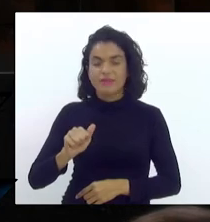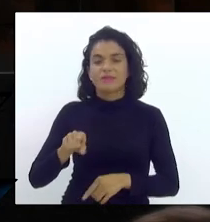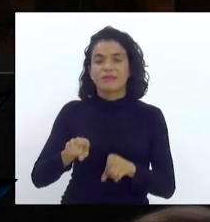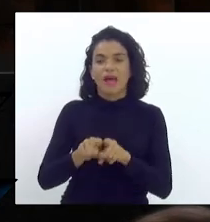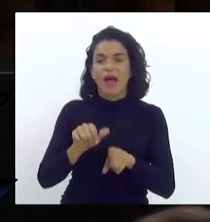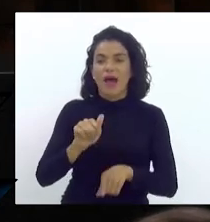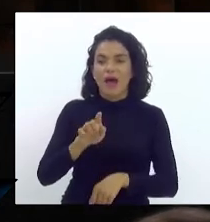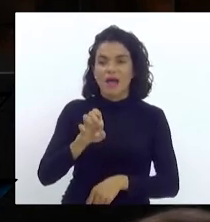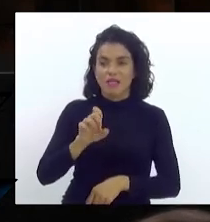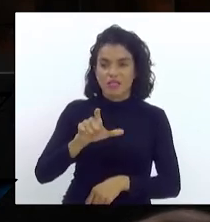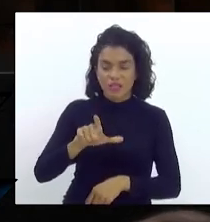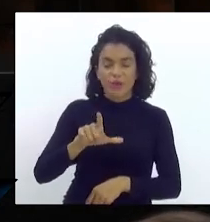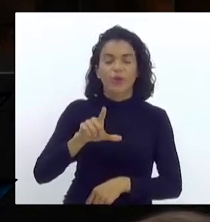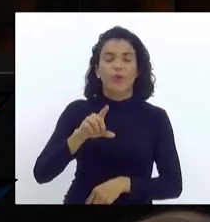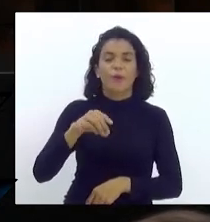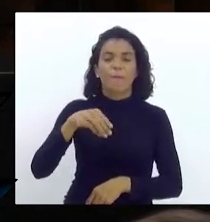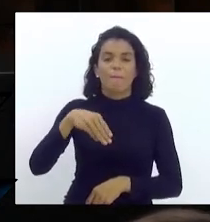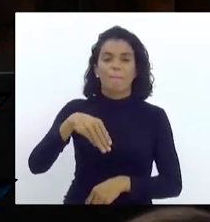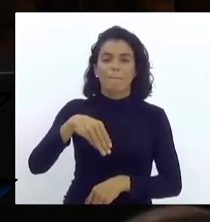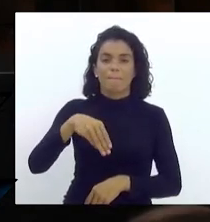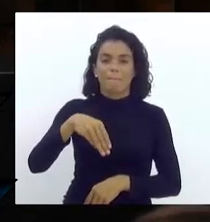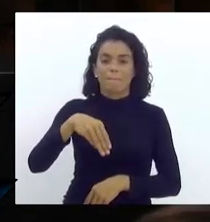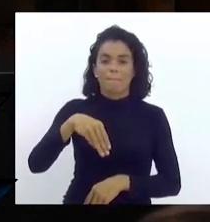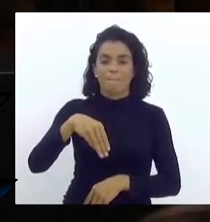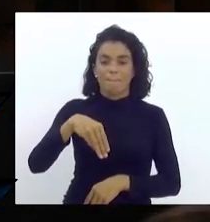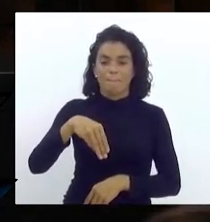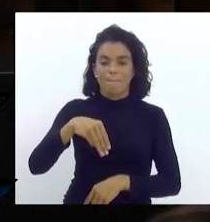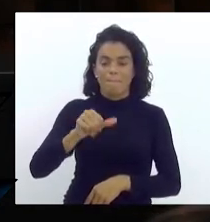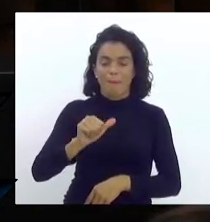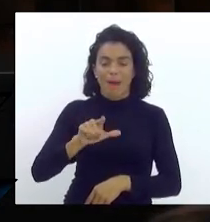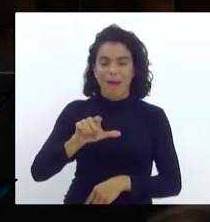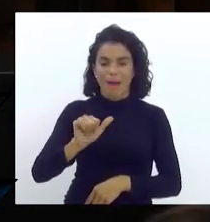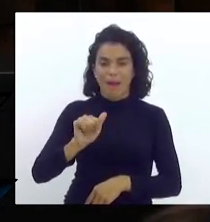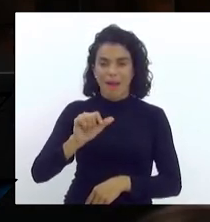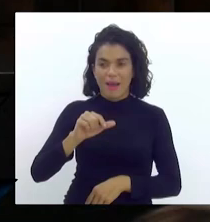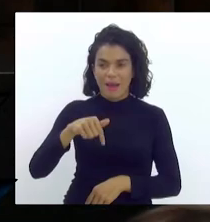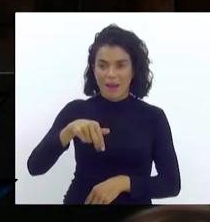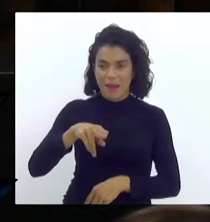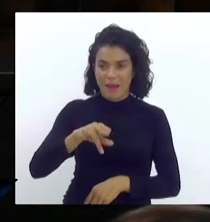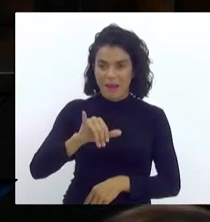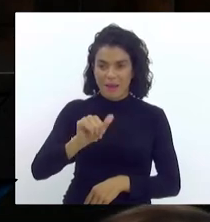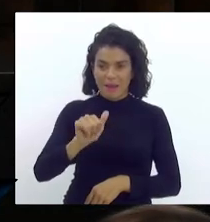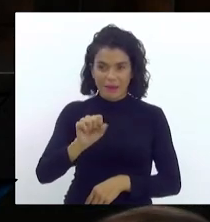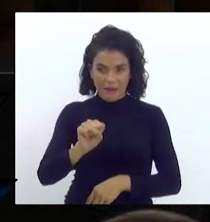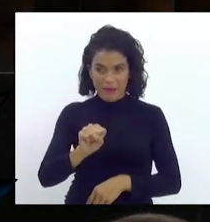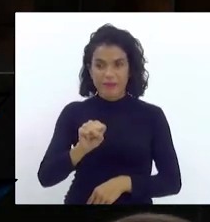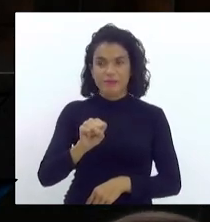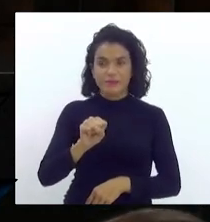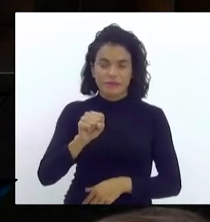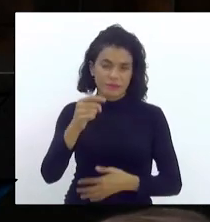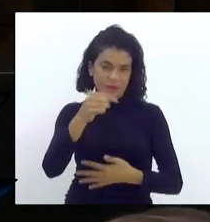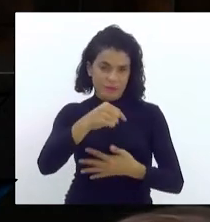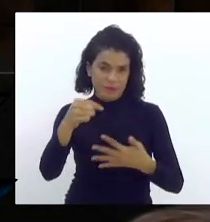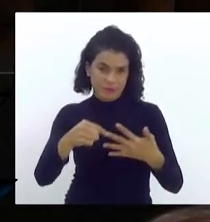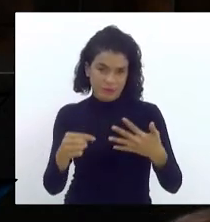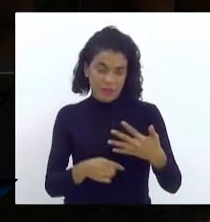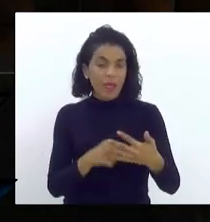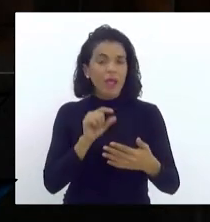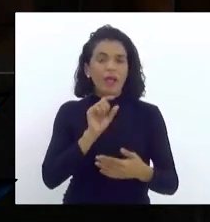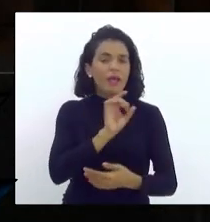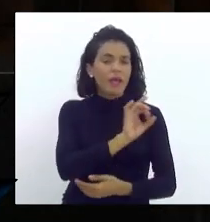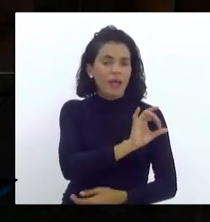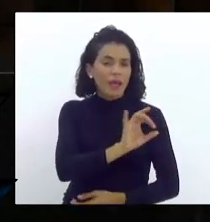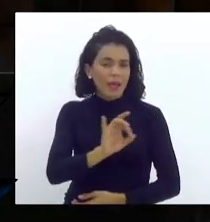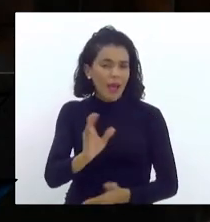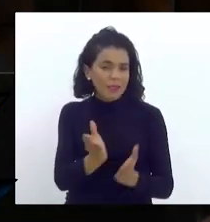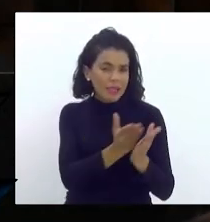Ageu, Zacarias, Malaquias. Essa é a palavra de Deus. Cada livro desse traz um retrato de Jesus. De alguma